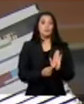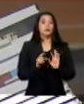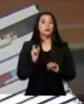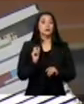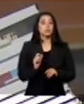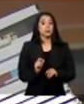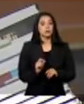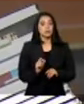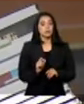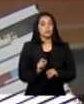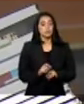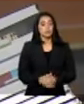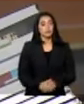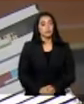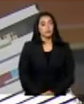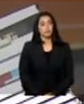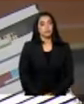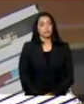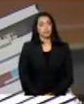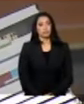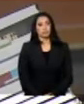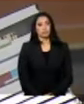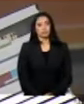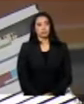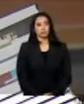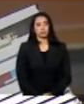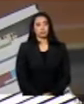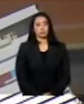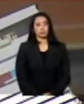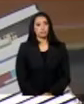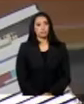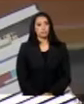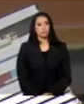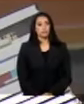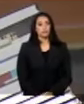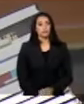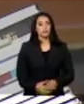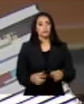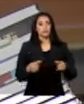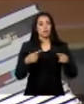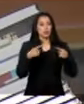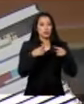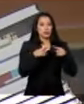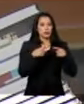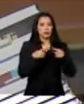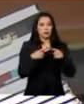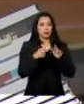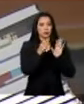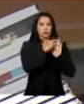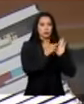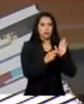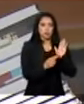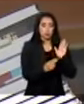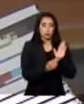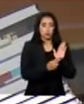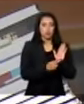segundo a qual, reconhecida a compatibilidade de norma infraconstitucional no que